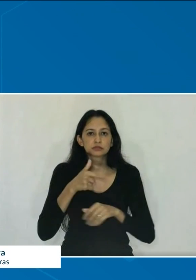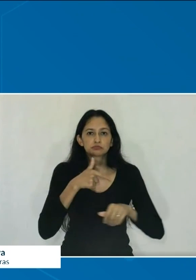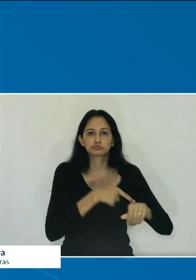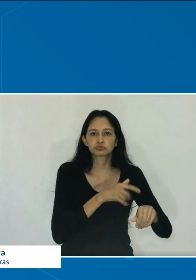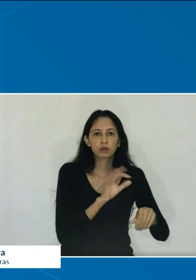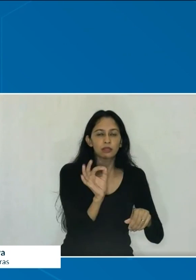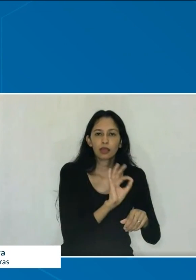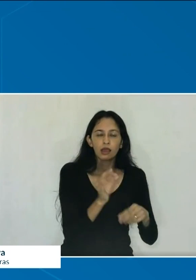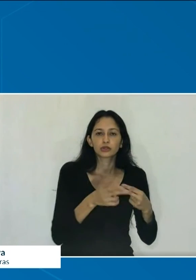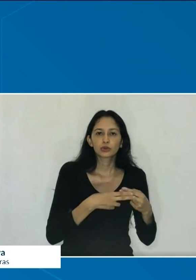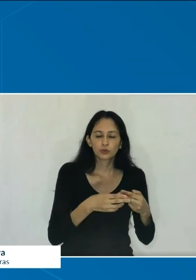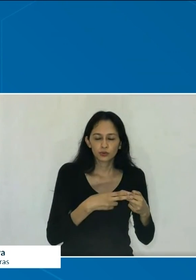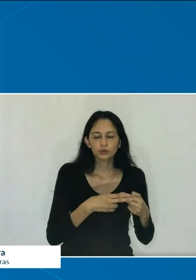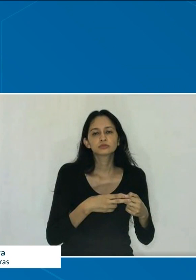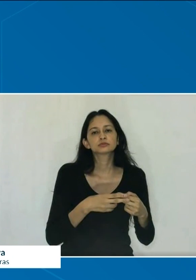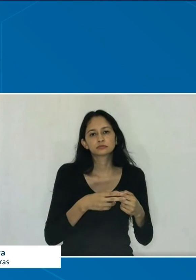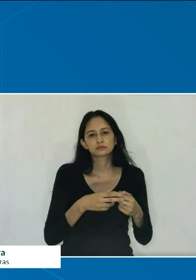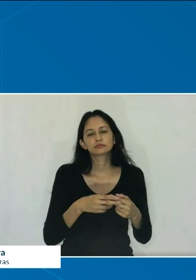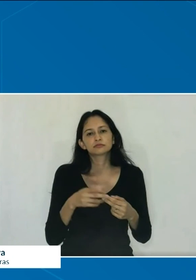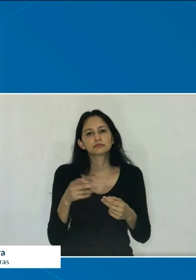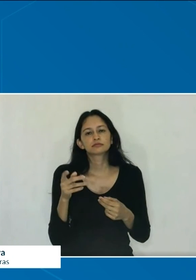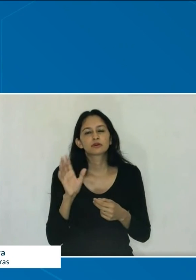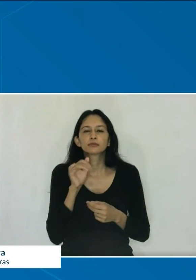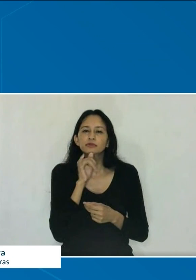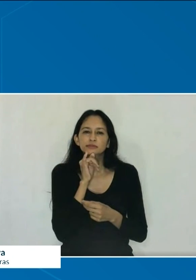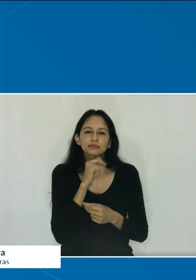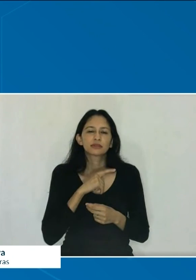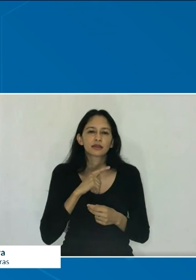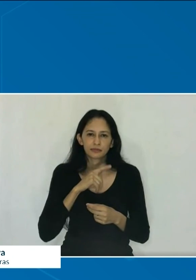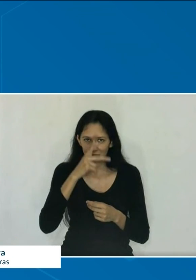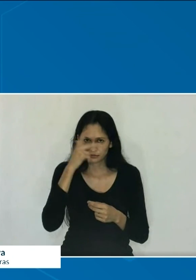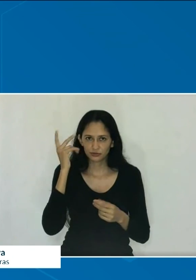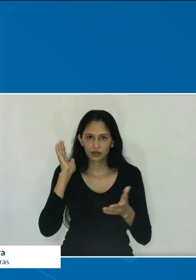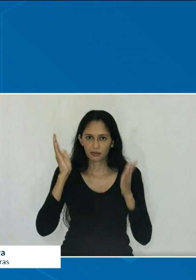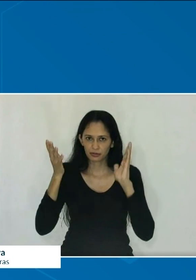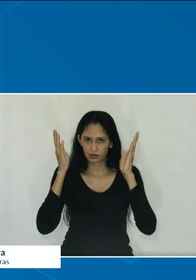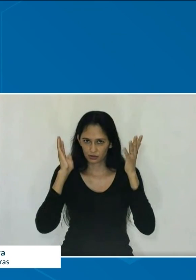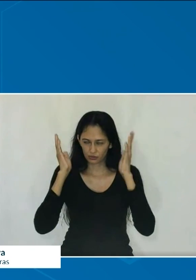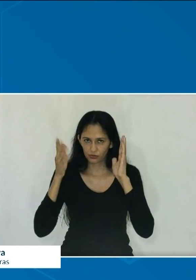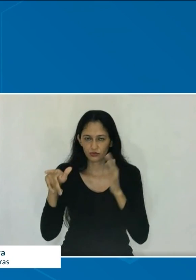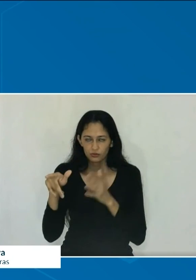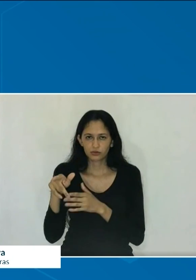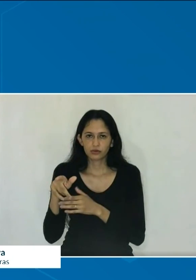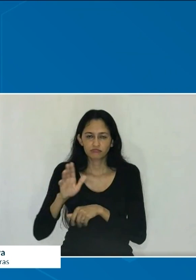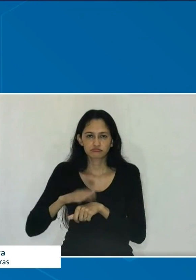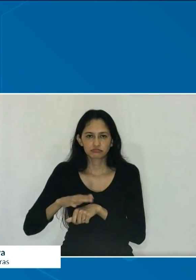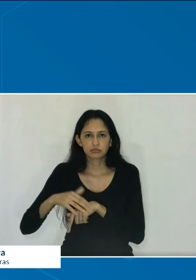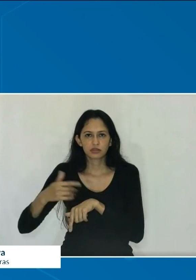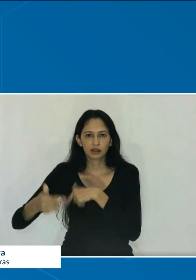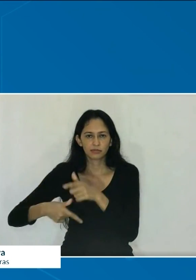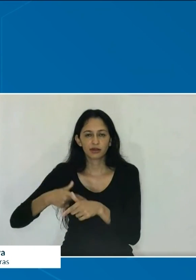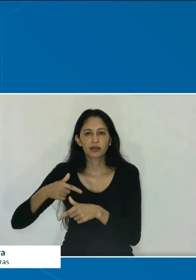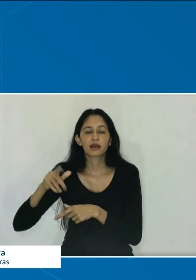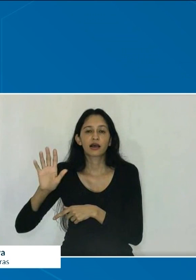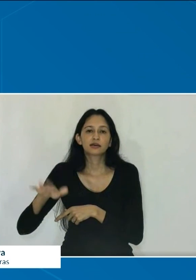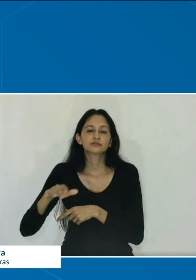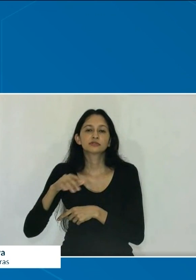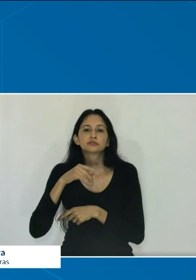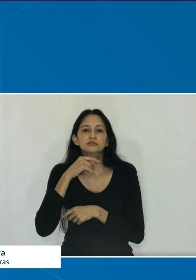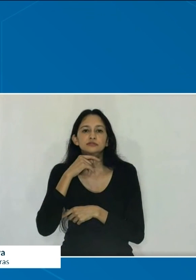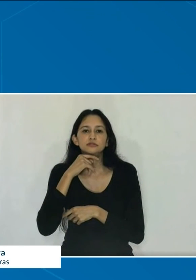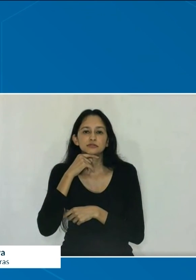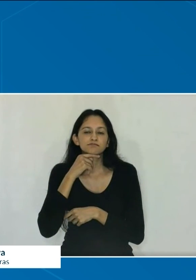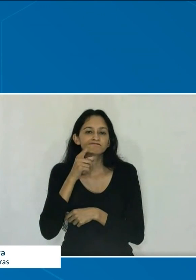né? Nós temos um grande grupo de caminhoneiros autônomos que não conseguem renovar os veículos, e dificilmente eles consigam entrar para ter